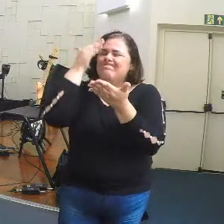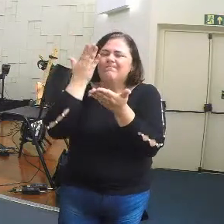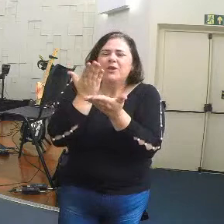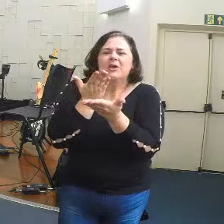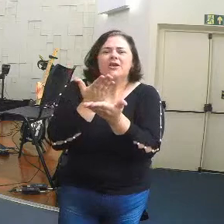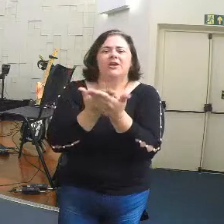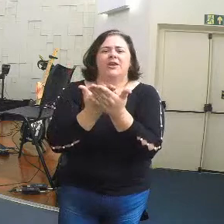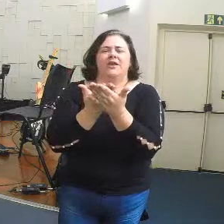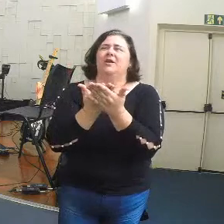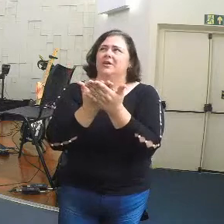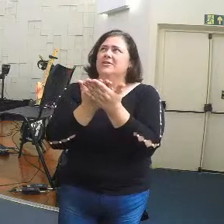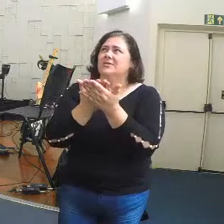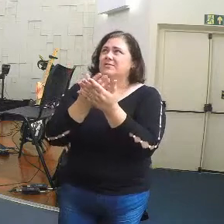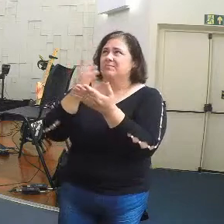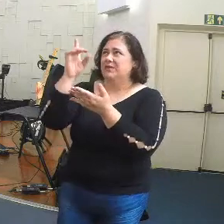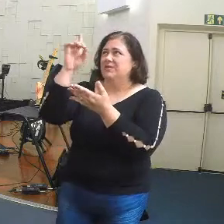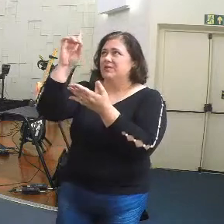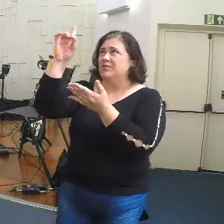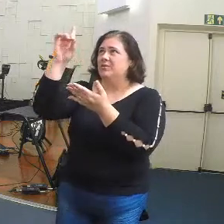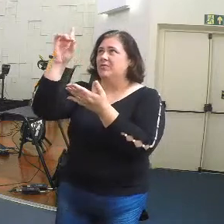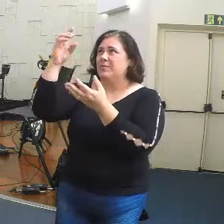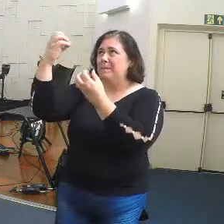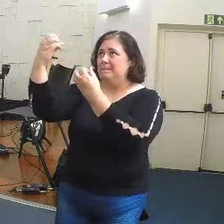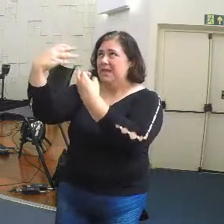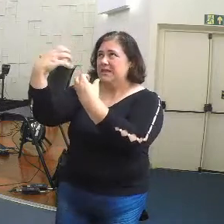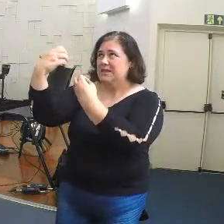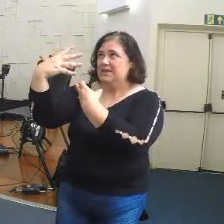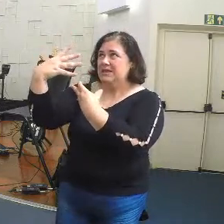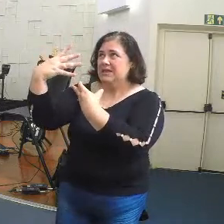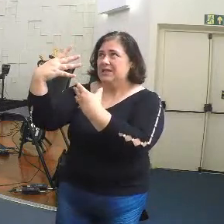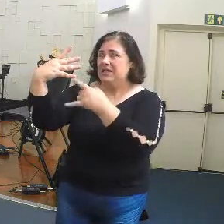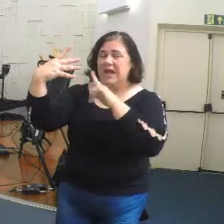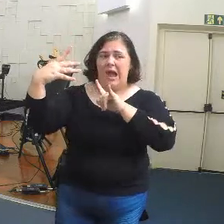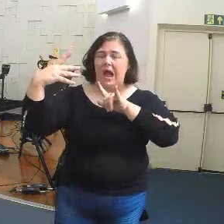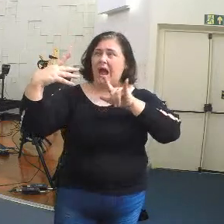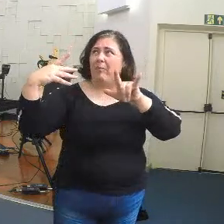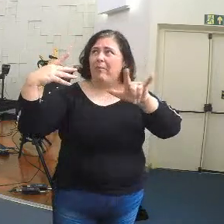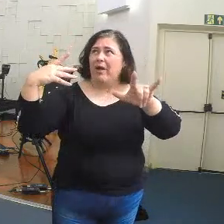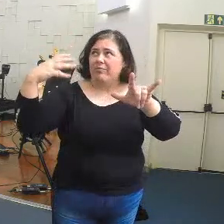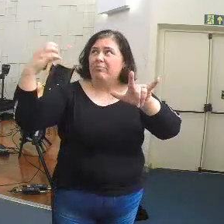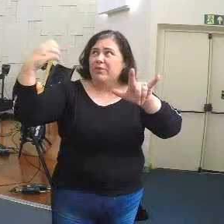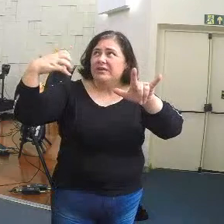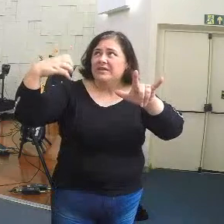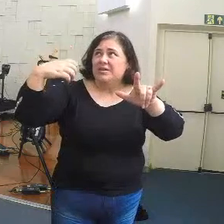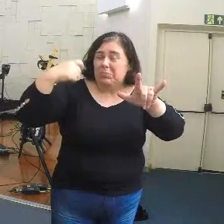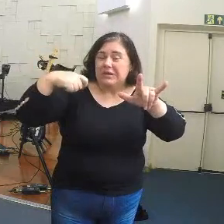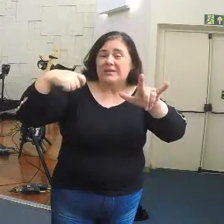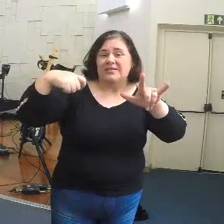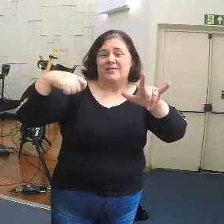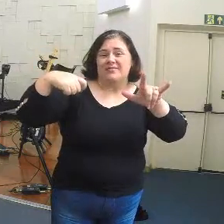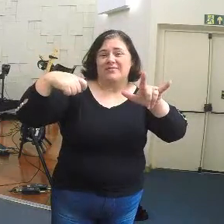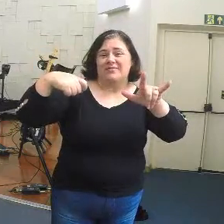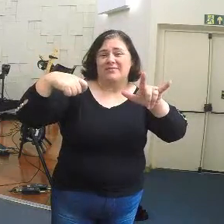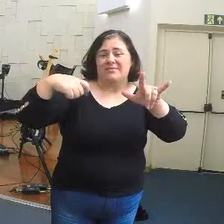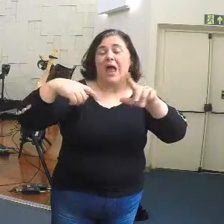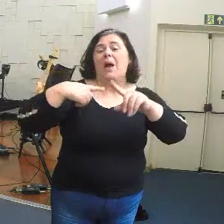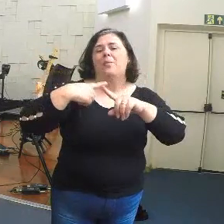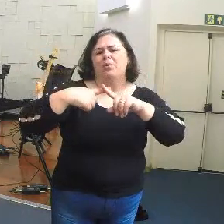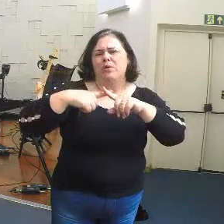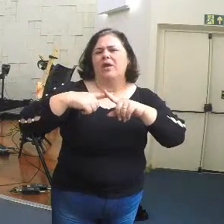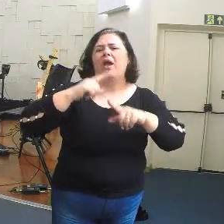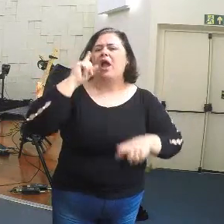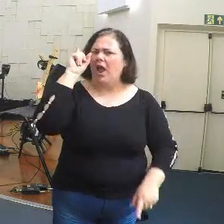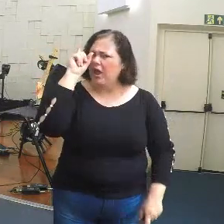para termos esperança de que é possível amar quem não merece. O amor divino é o amor para quem